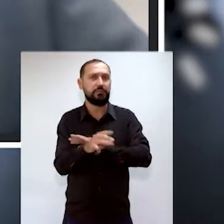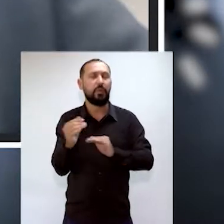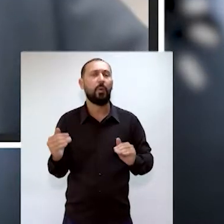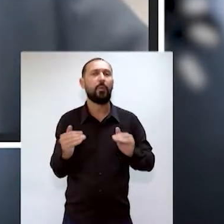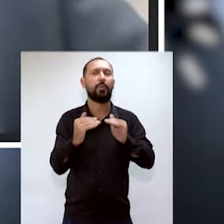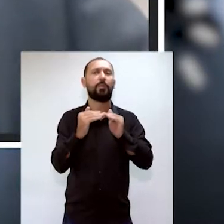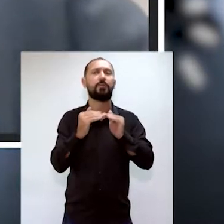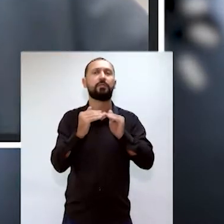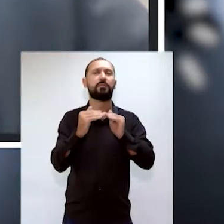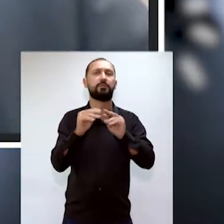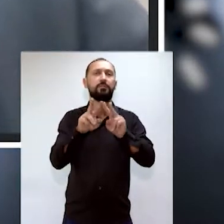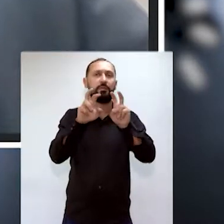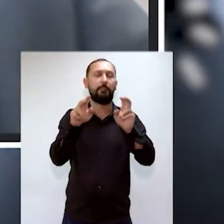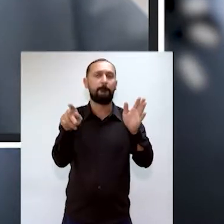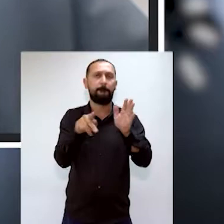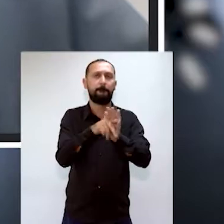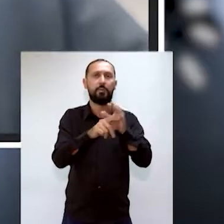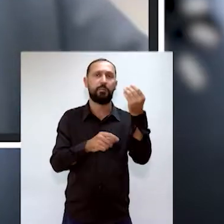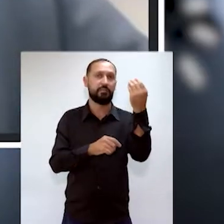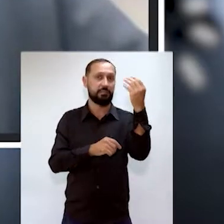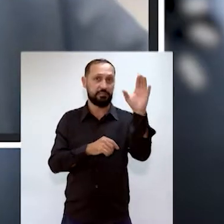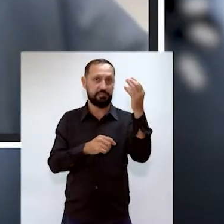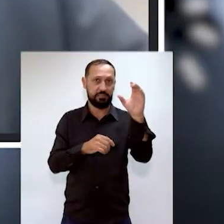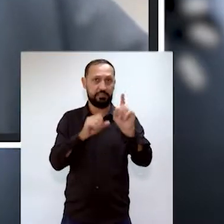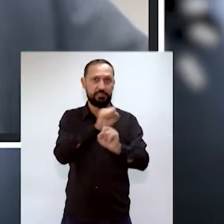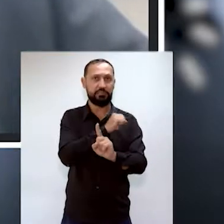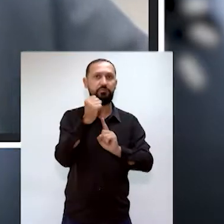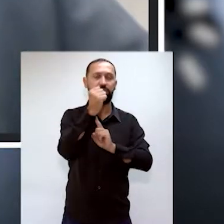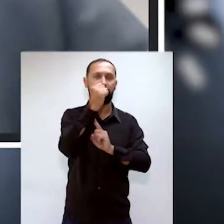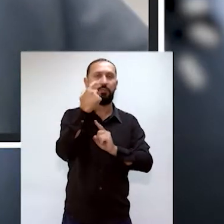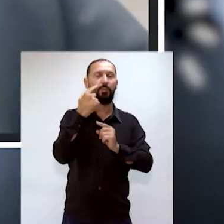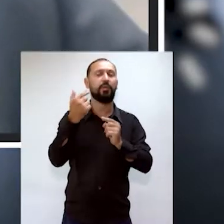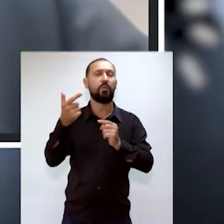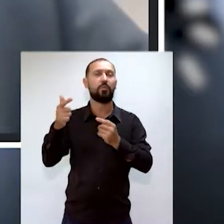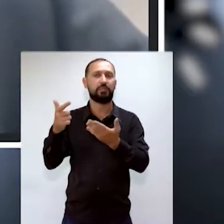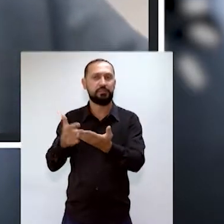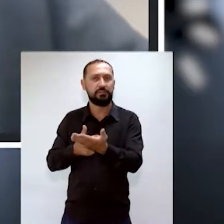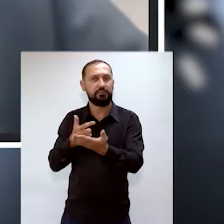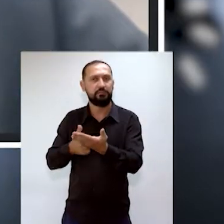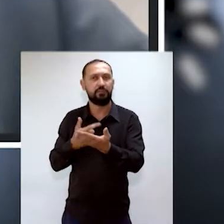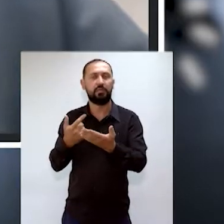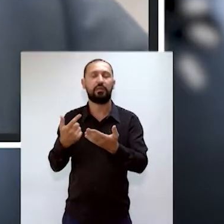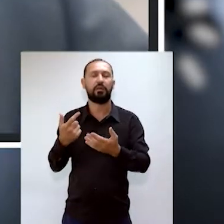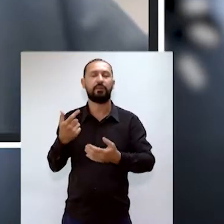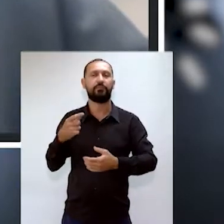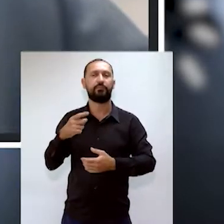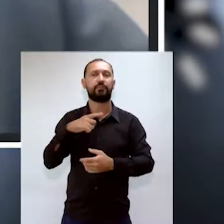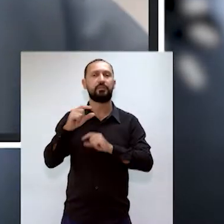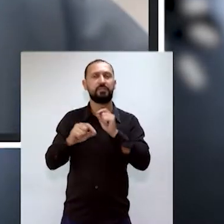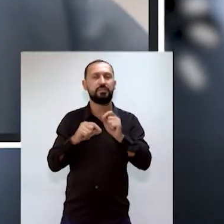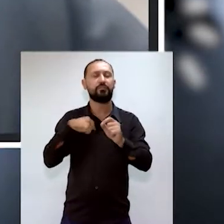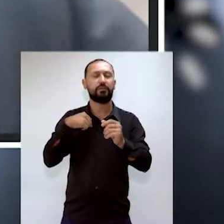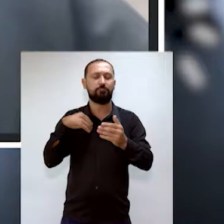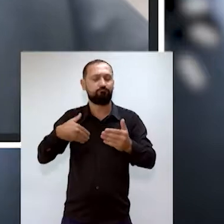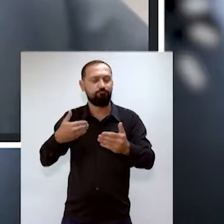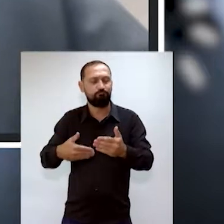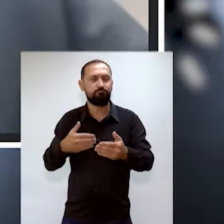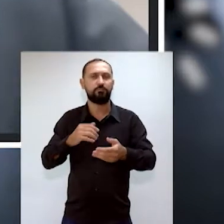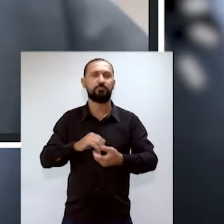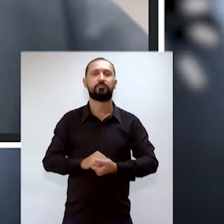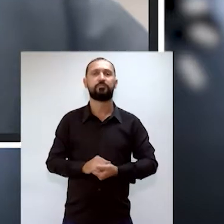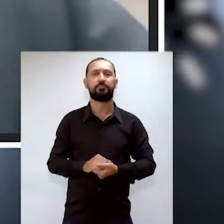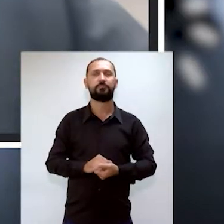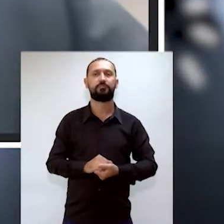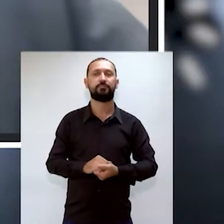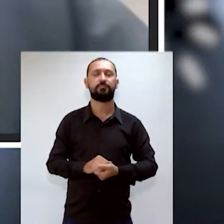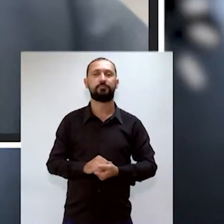adequada do ponto de vista da ciência, da sociologia, né? É outra literatura, é outra ciência, e aí a gente passou por esse